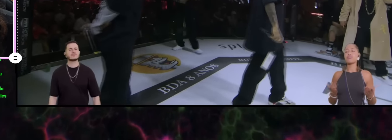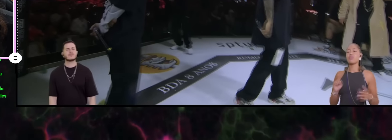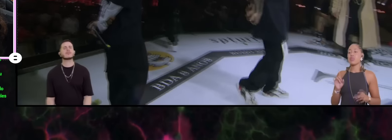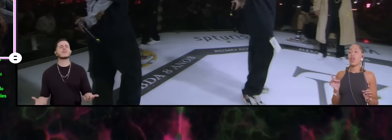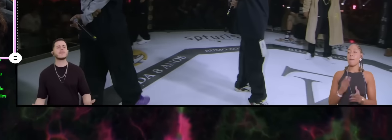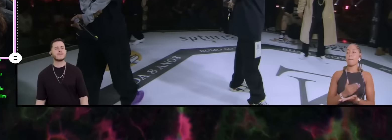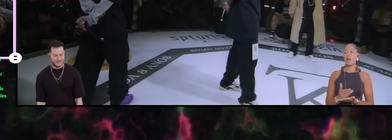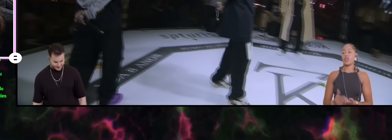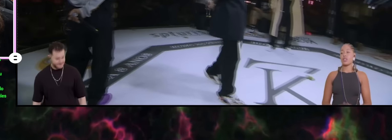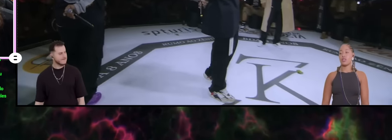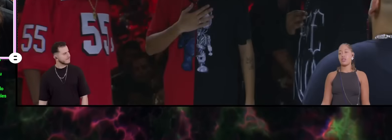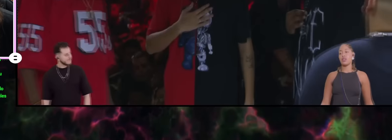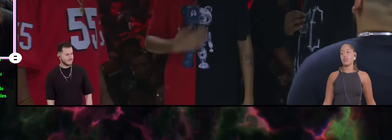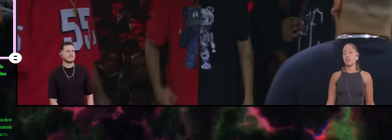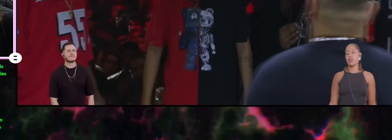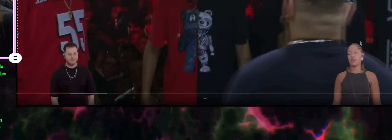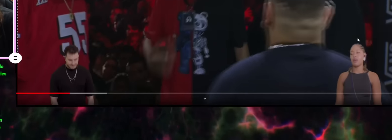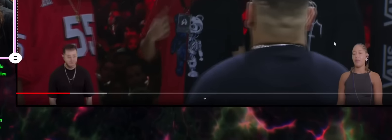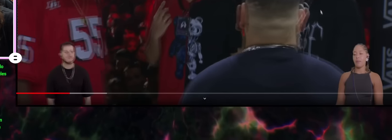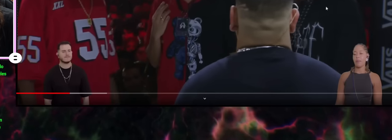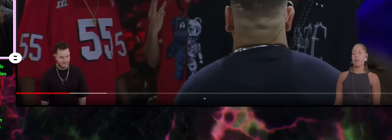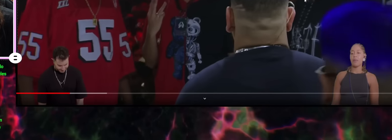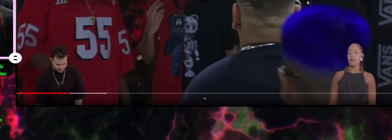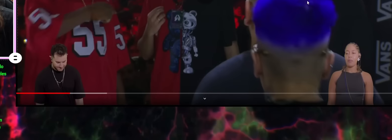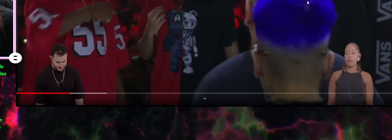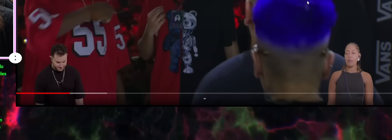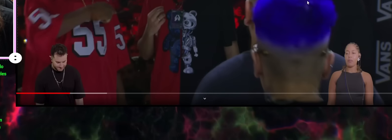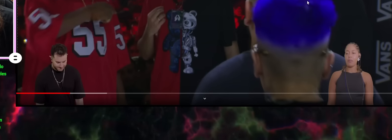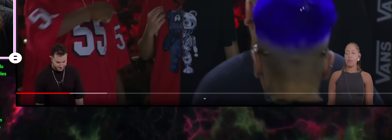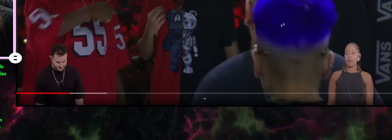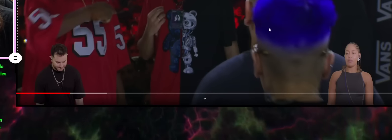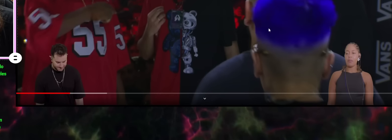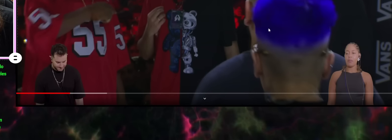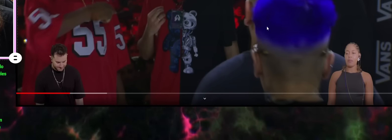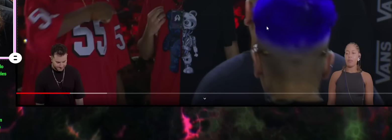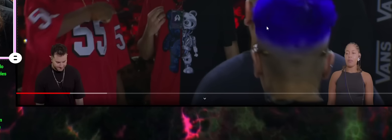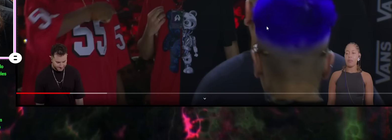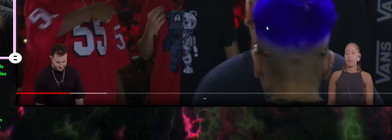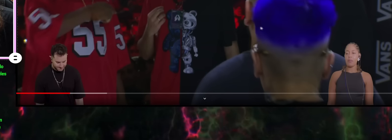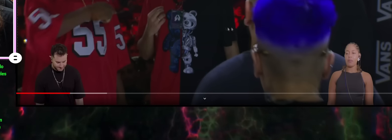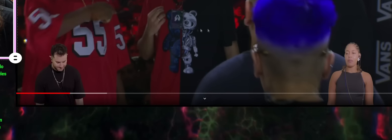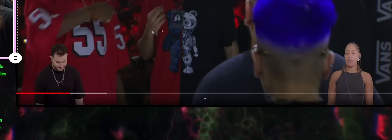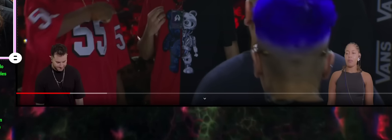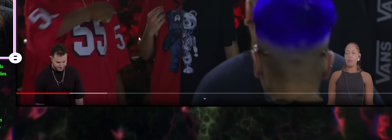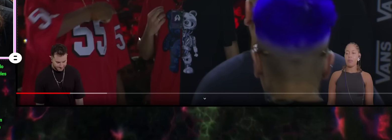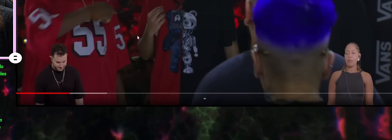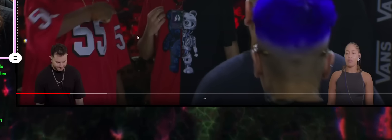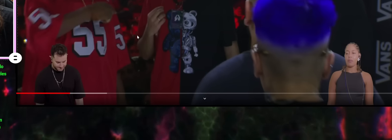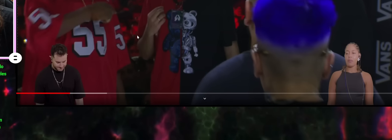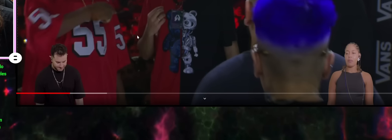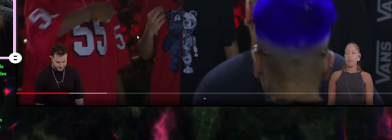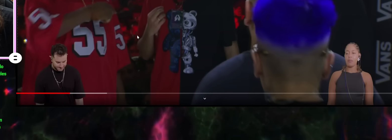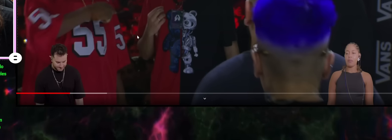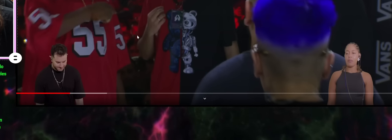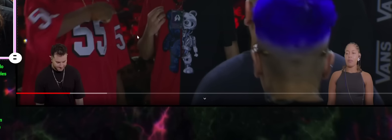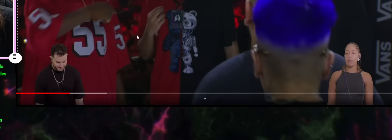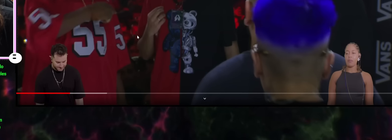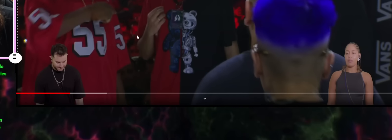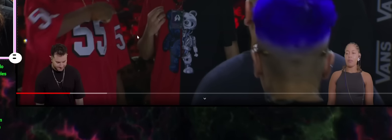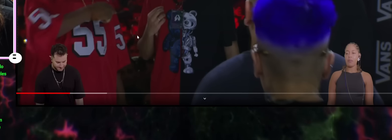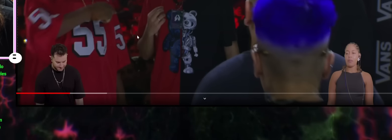Terminou, começa. Calma. DJ do França! Olha, sendo sincero, cara,